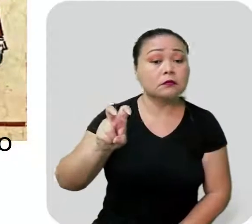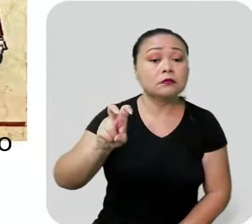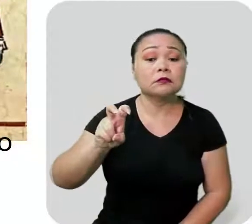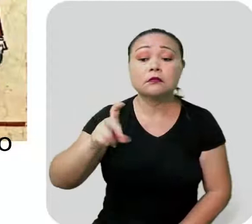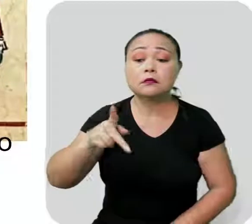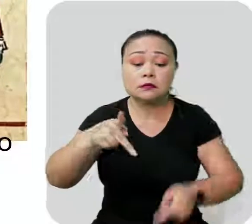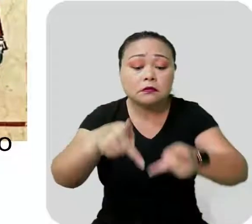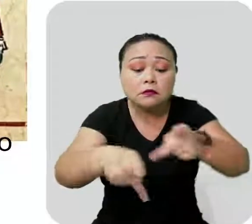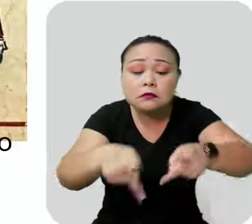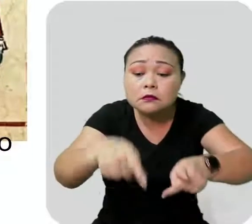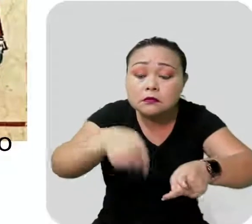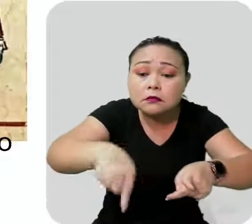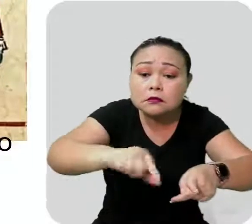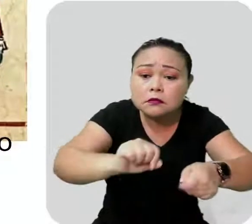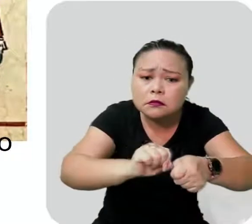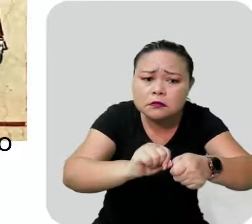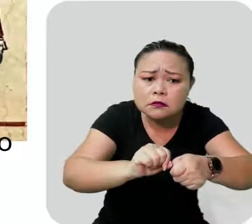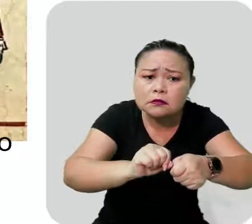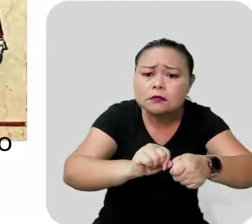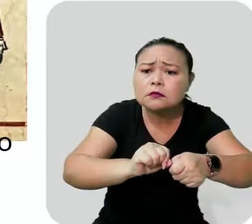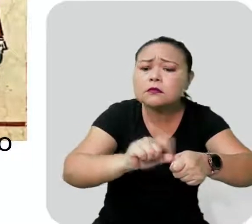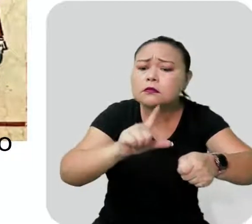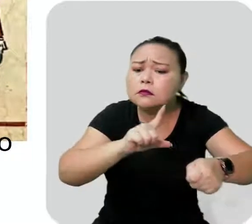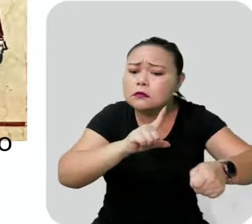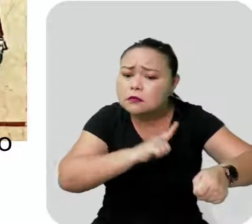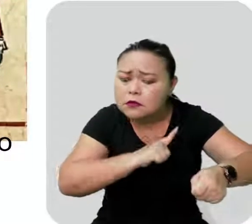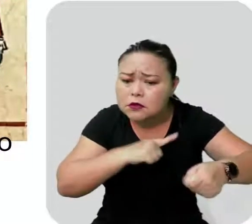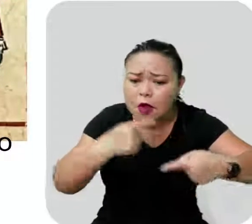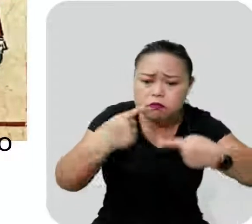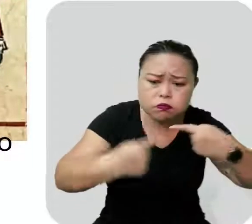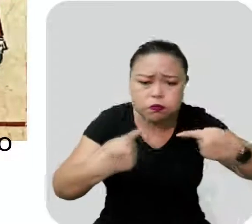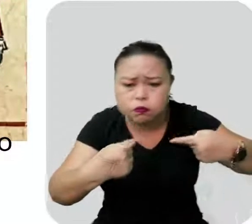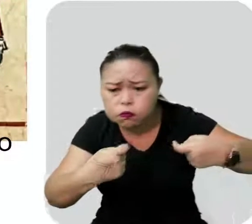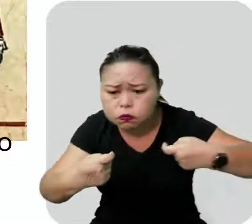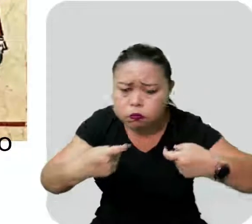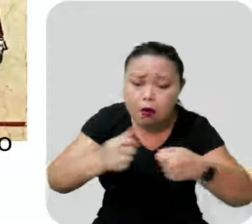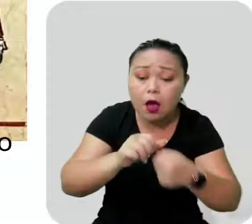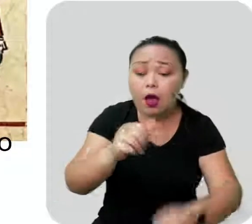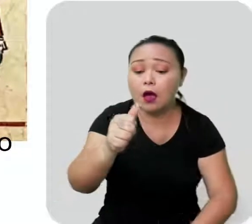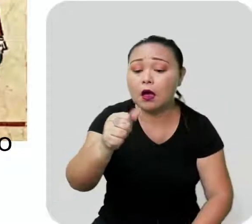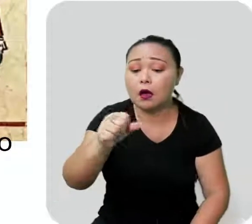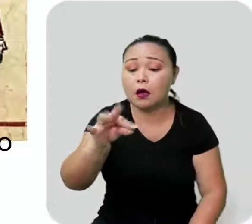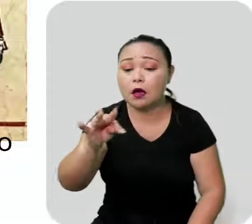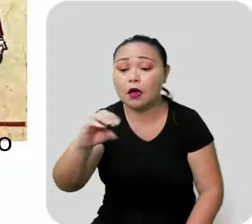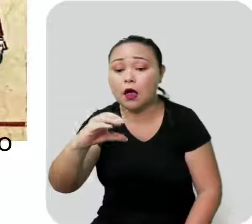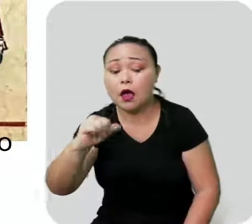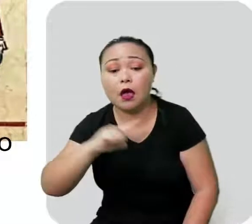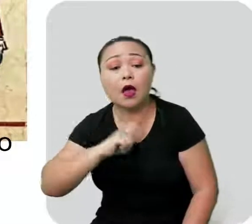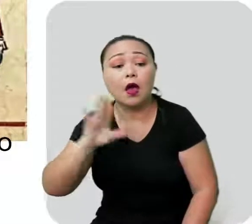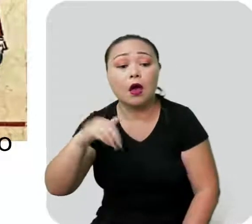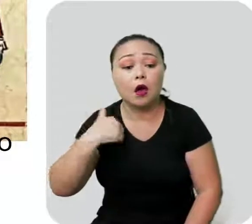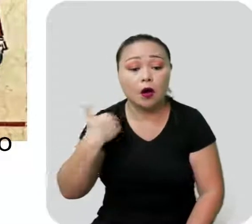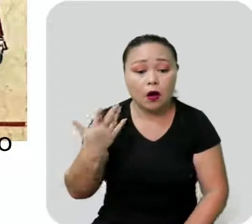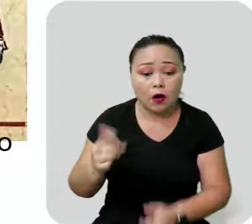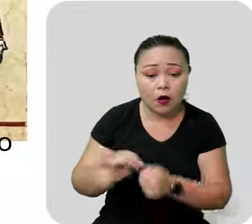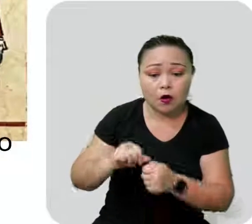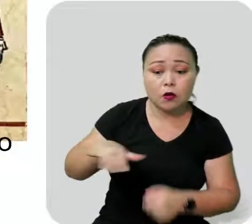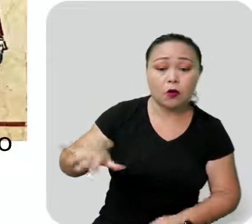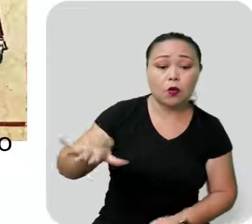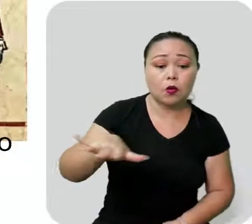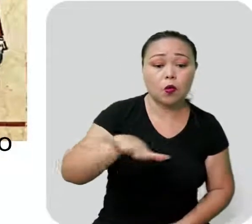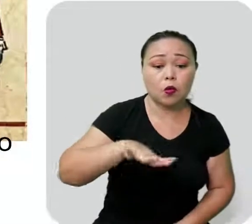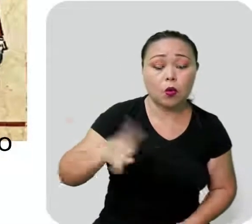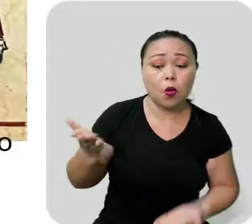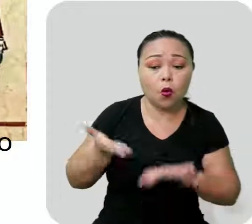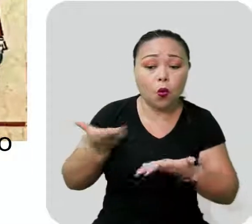a civilização estava sendo dominada pelos astecas e a sensação de se desenvolveu na região